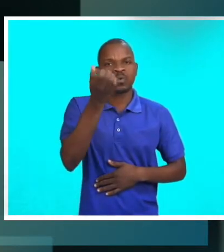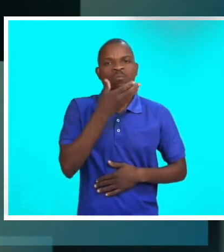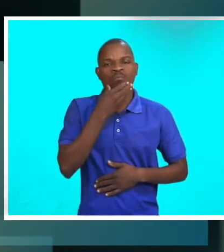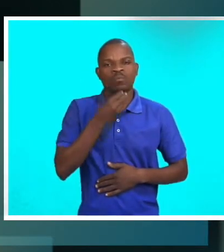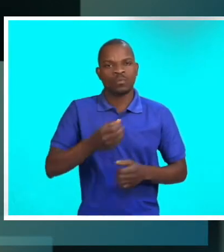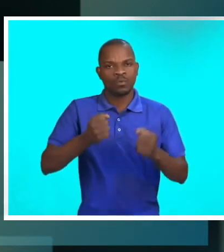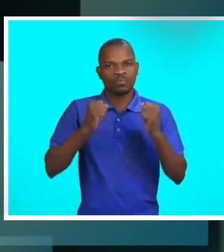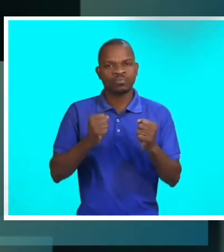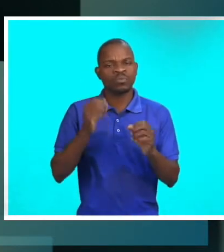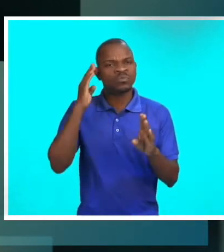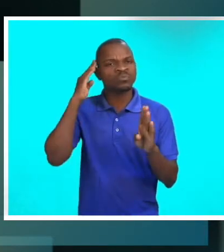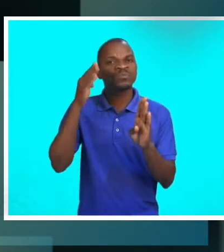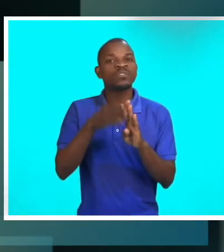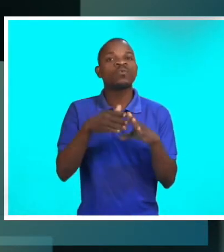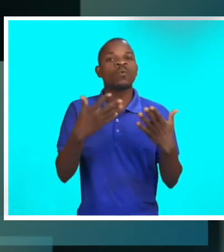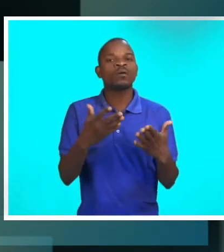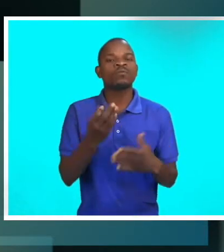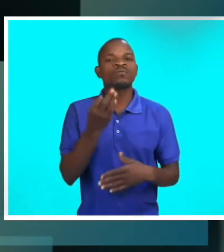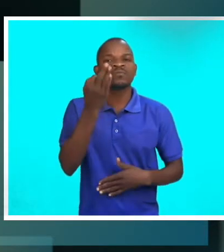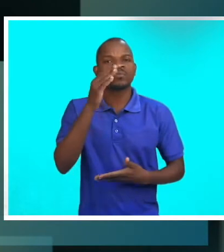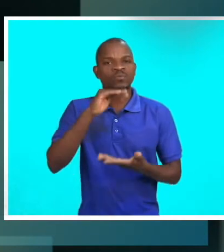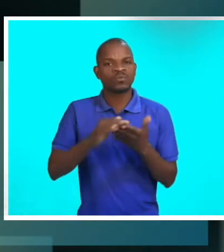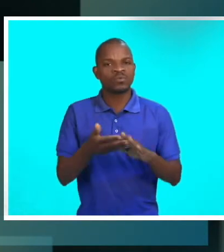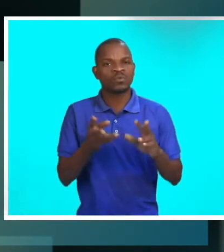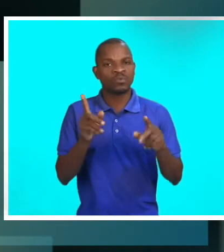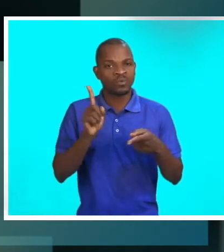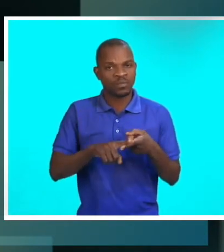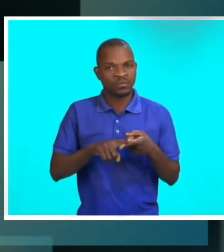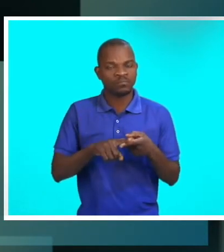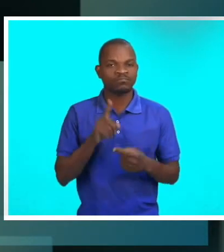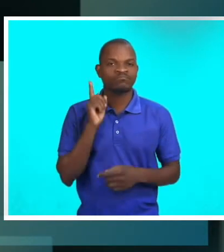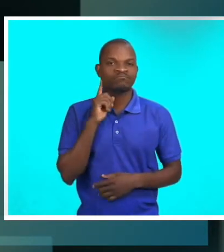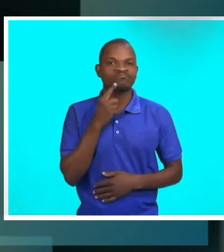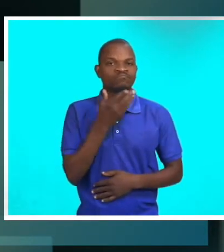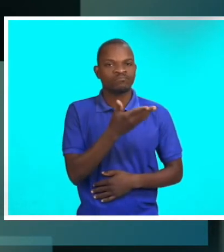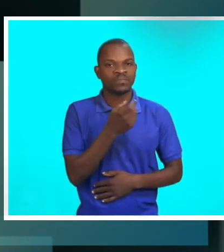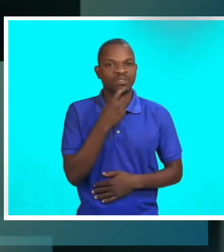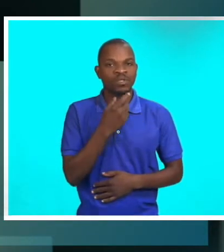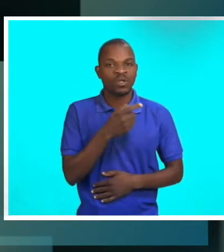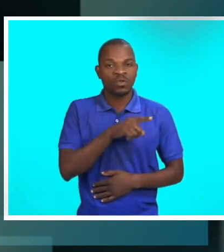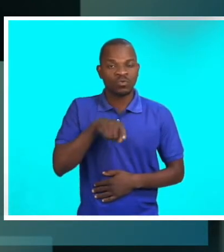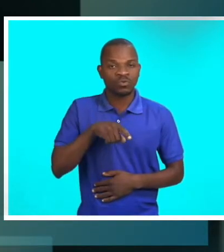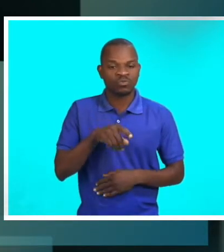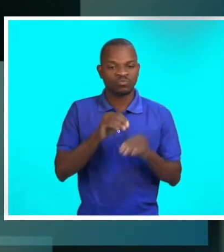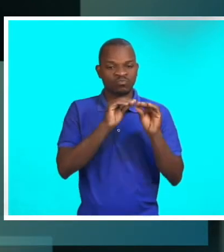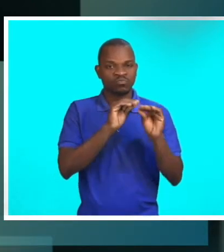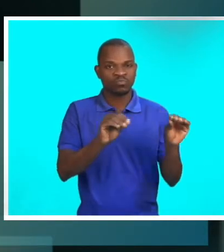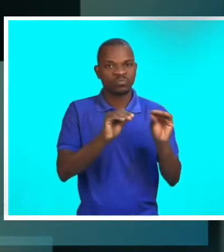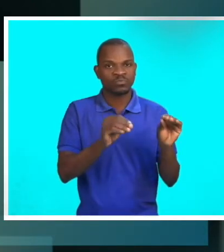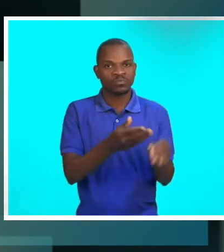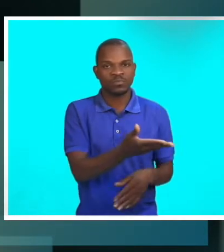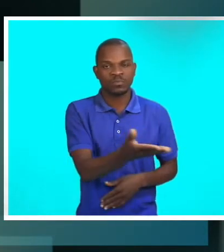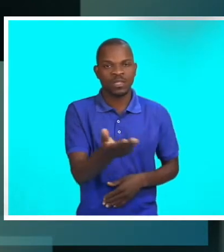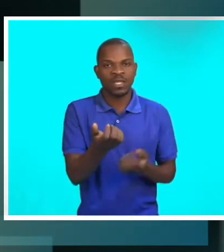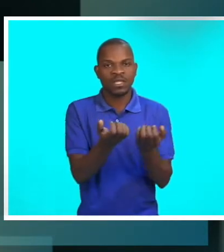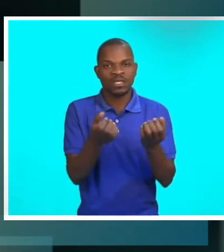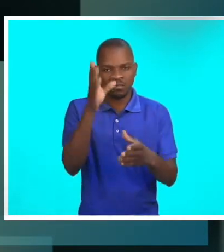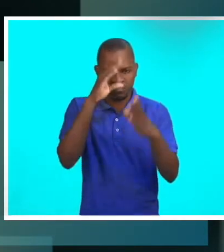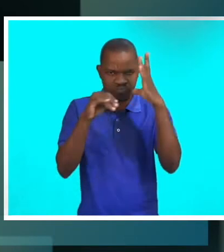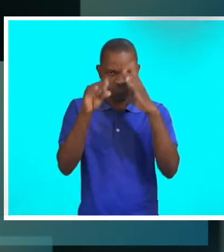objetivo essencial, depois daqui saírem, é serem professores também? Portanto, é nós fazermos as crianças aprenderem uma